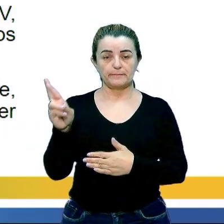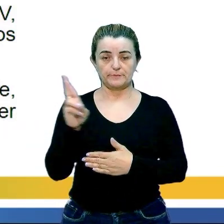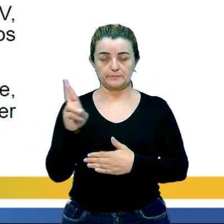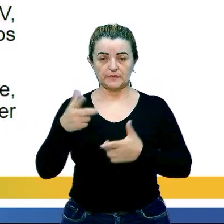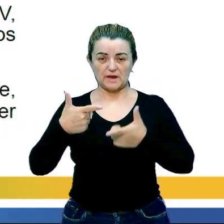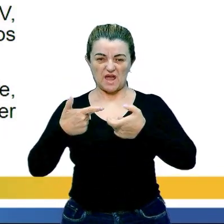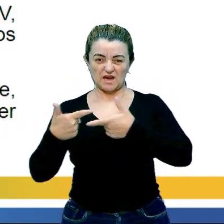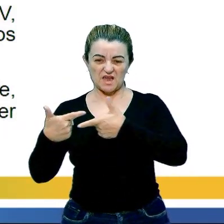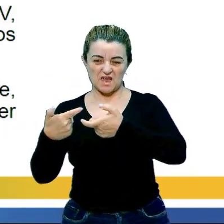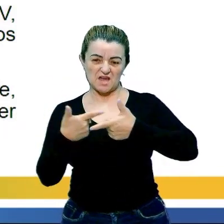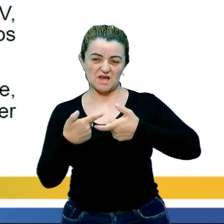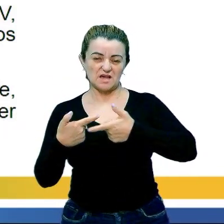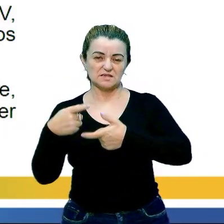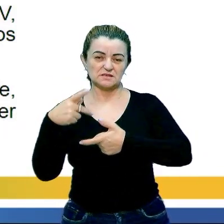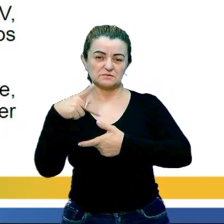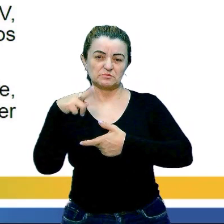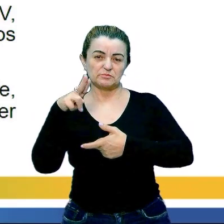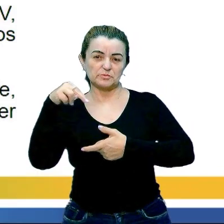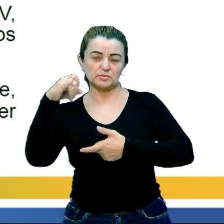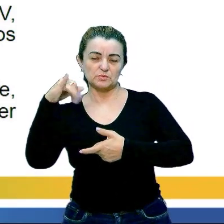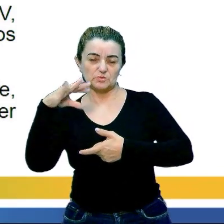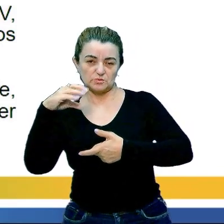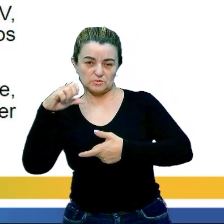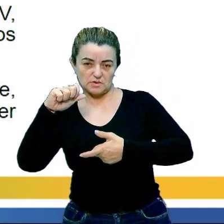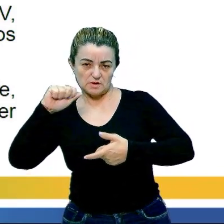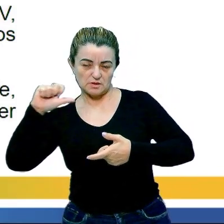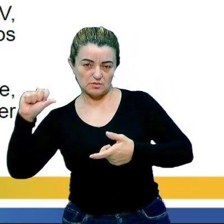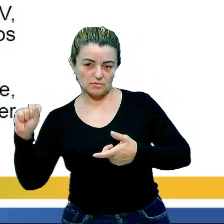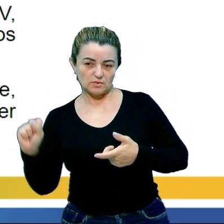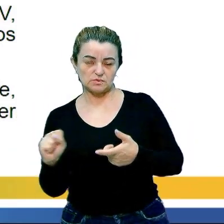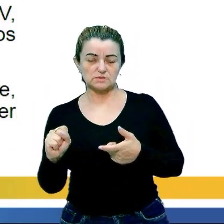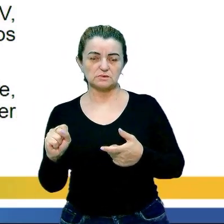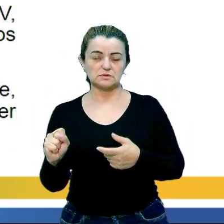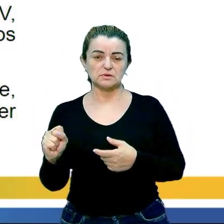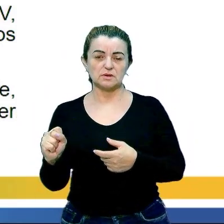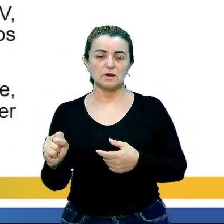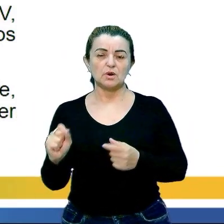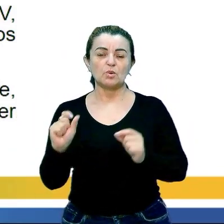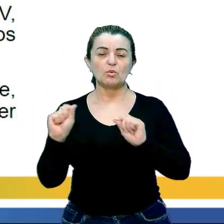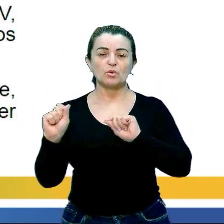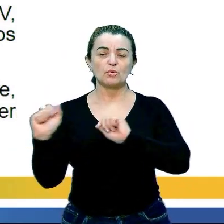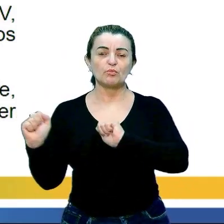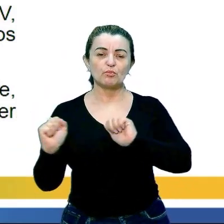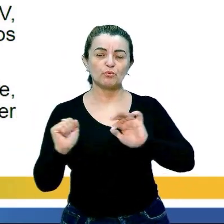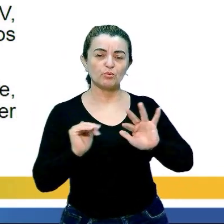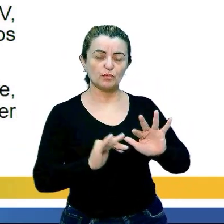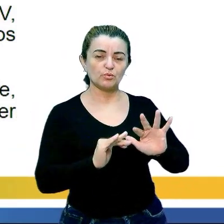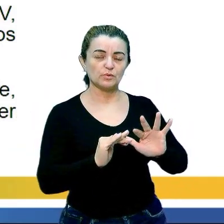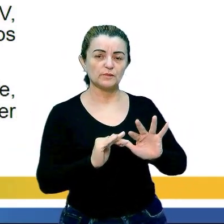guerras púnicas, quando os fenícios e cartaginenses ocuparam o Estreito do Mar de